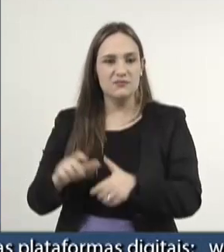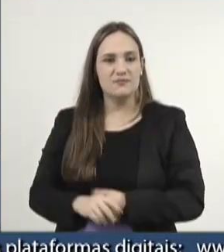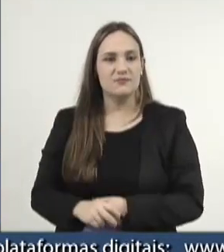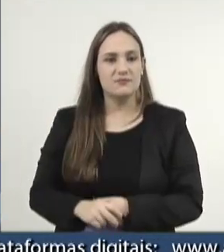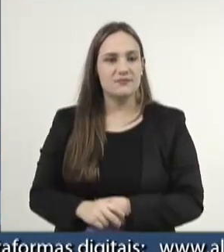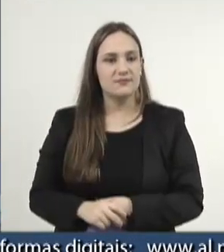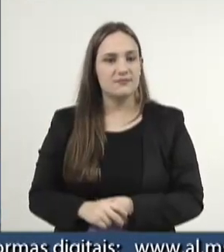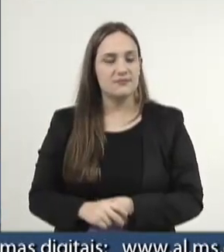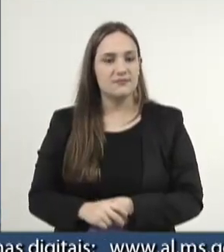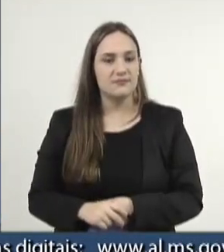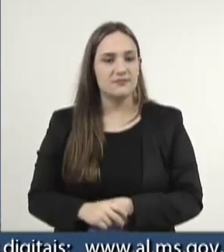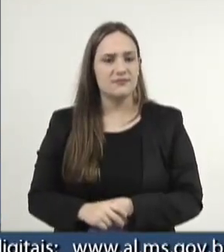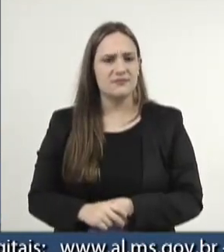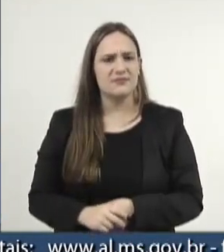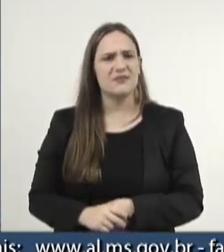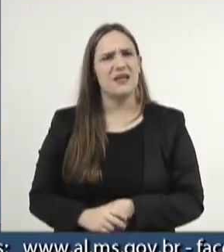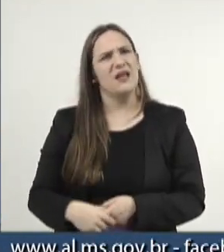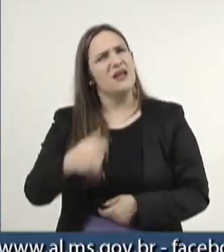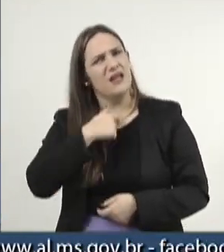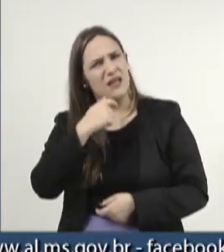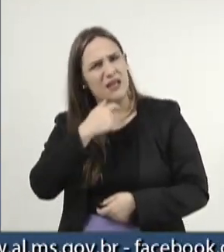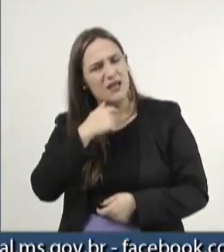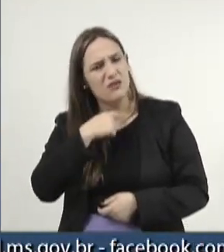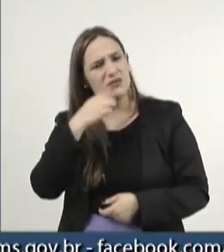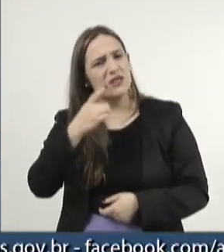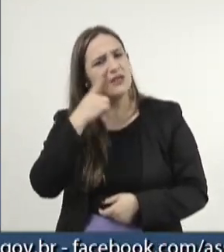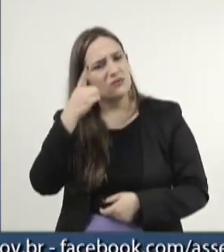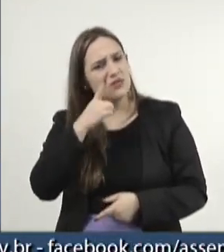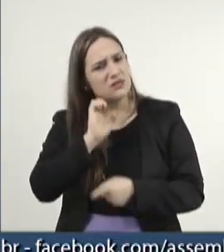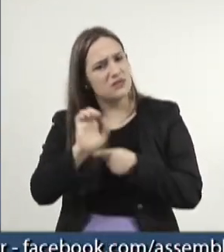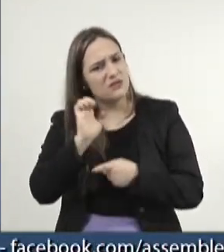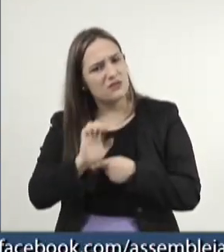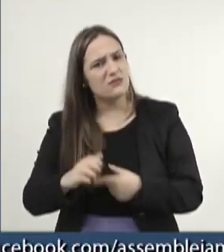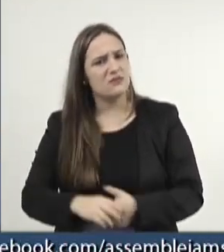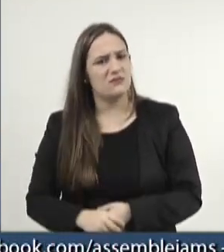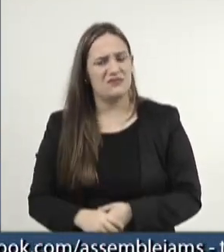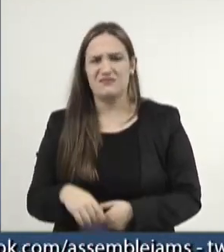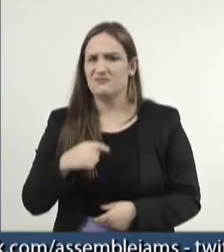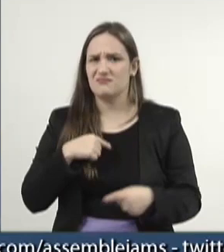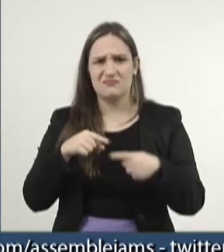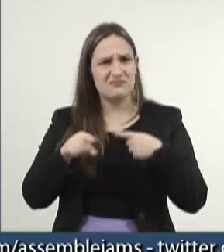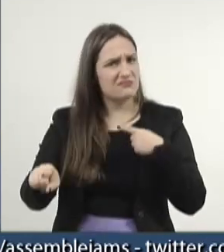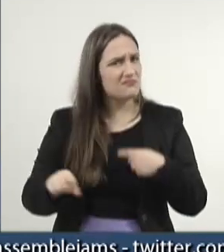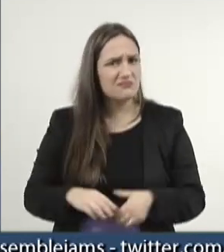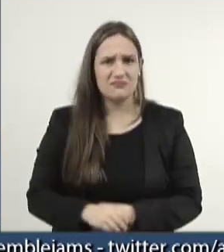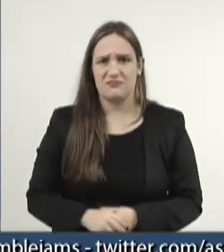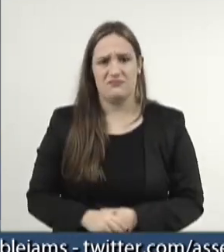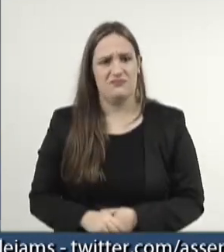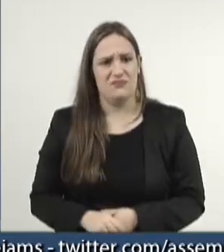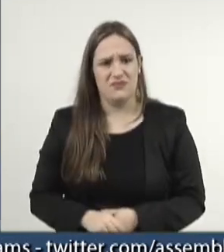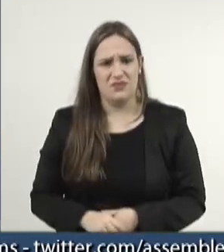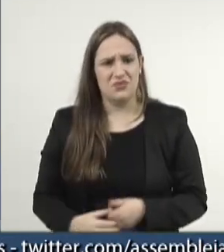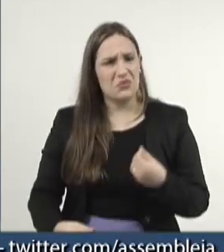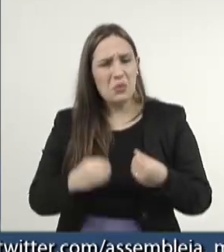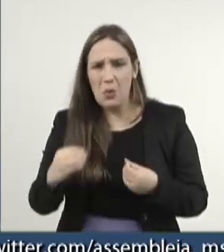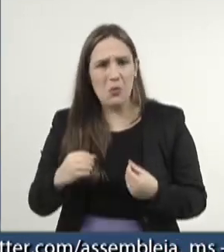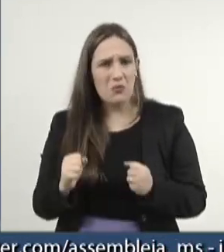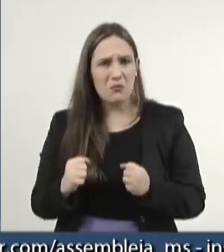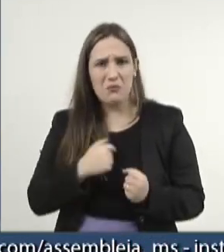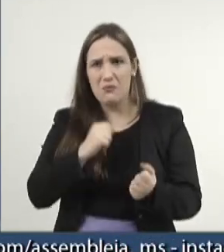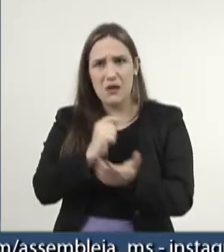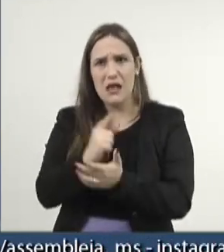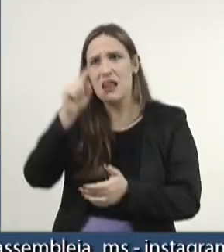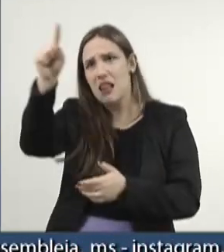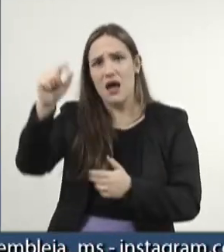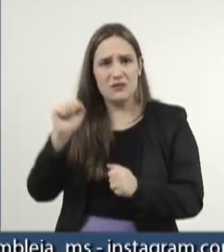aqui a minha dúvida, enquanto deputado estadual representando o Mato Grosso do Sul, sou contra em função de cobrar imposto no destino,